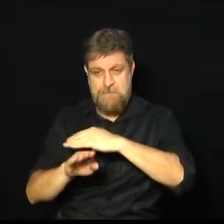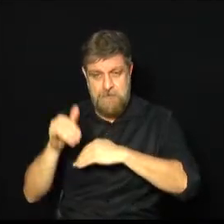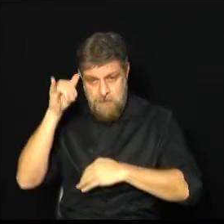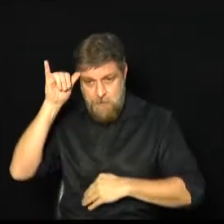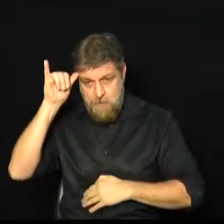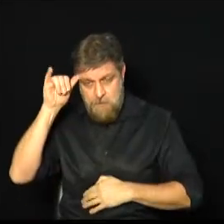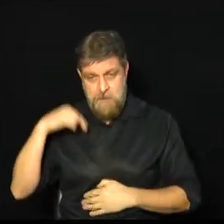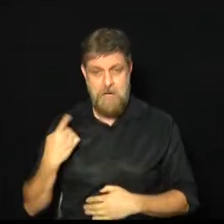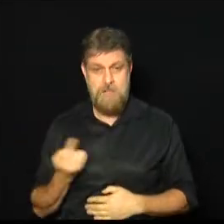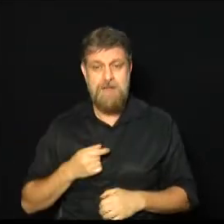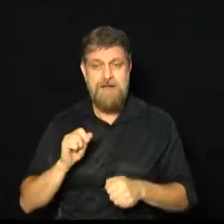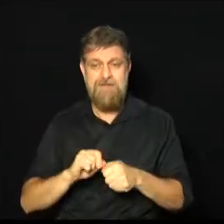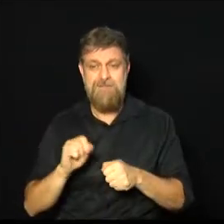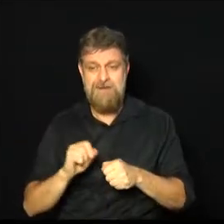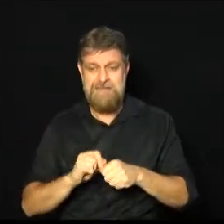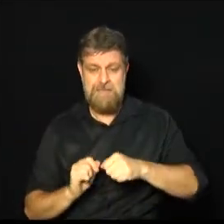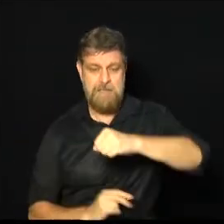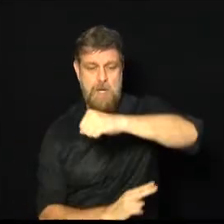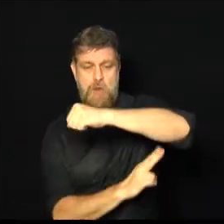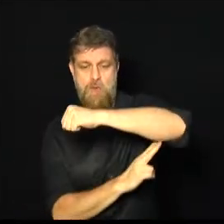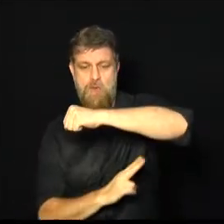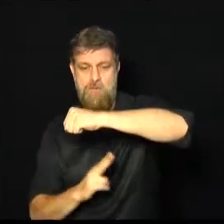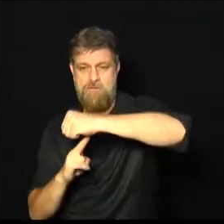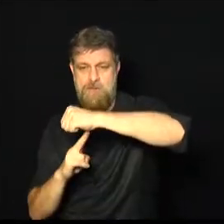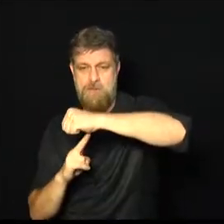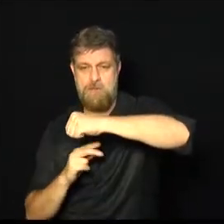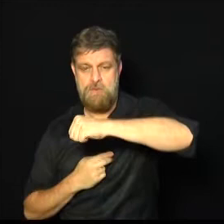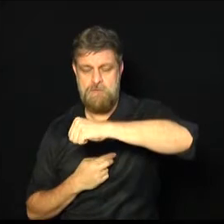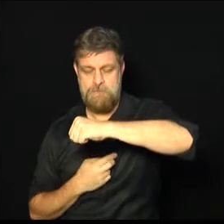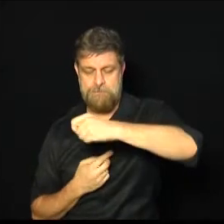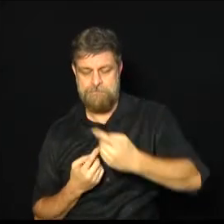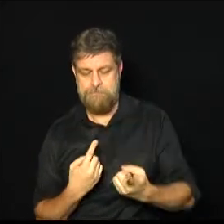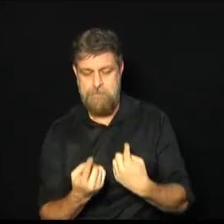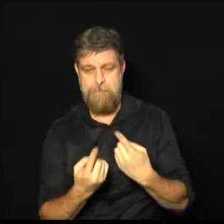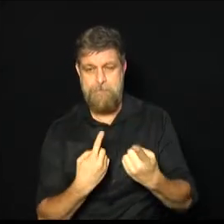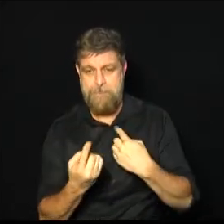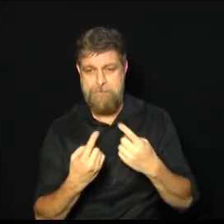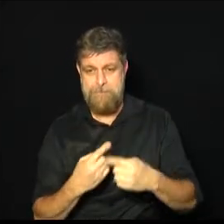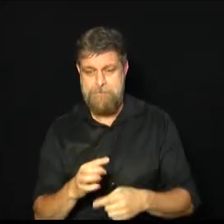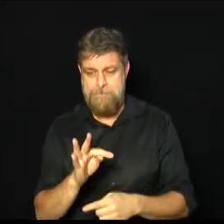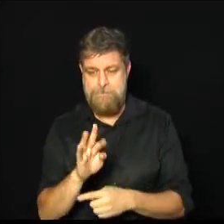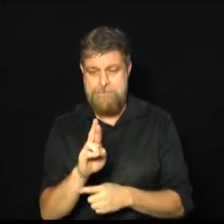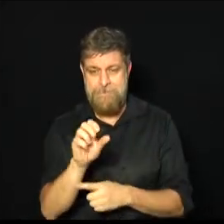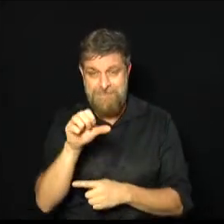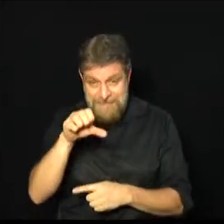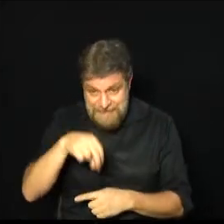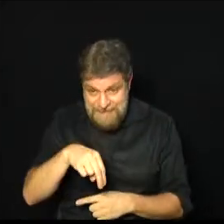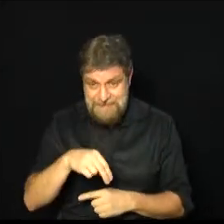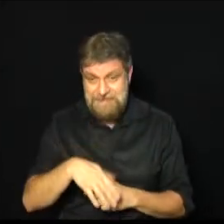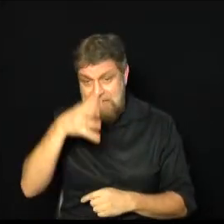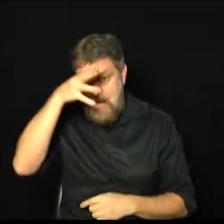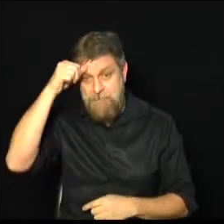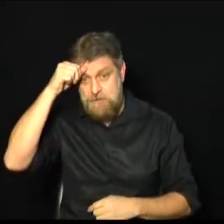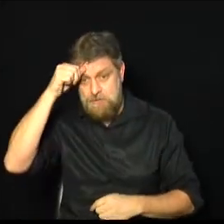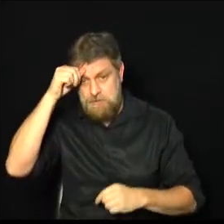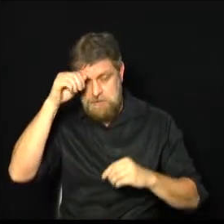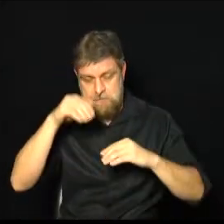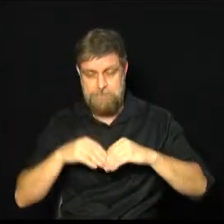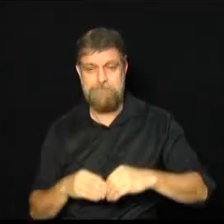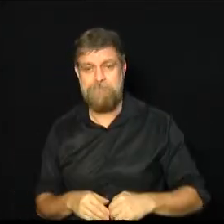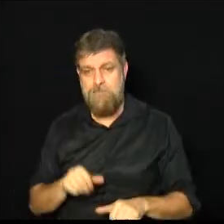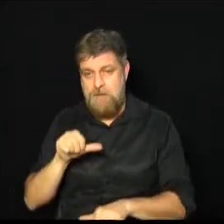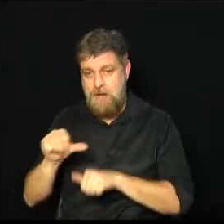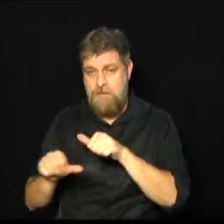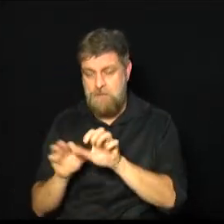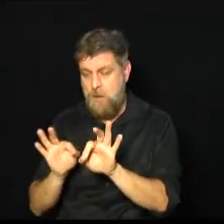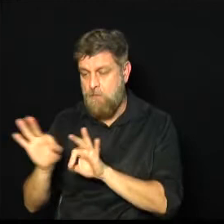e nós vamos fazer um viaduto da Transamazônica passando por cima da John Boy Dunlop. É uma mudança brutal do